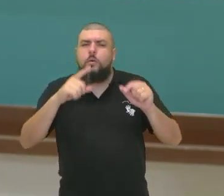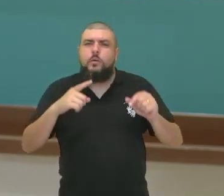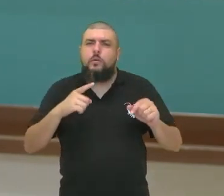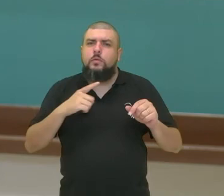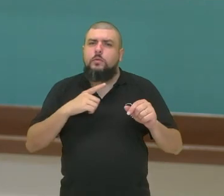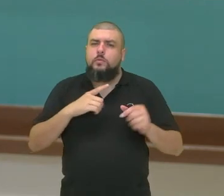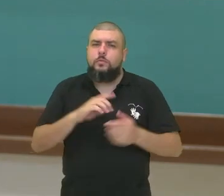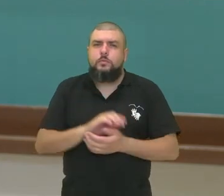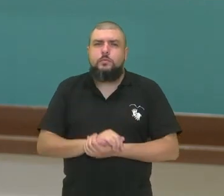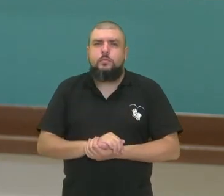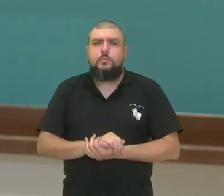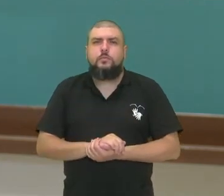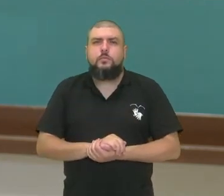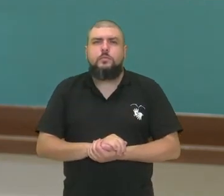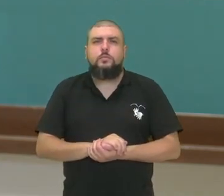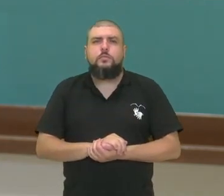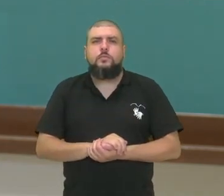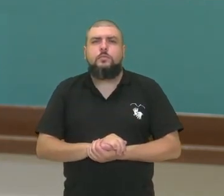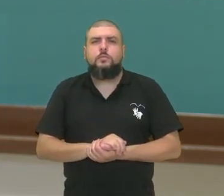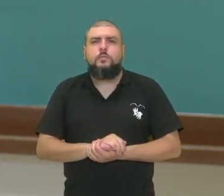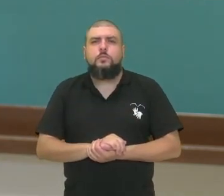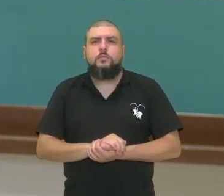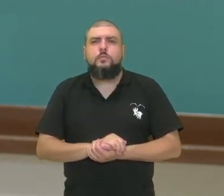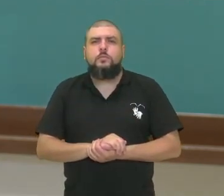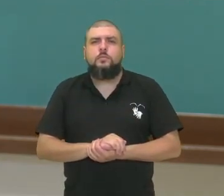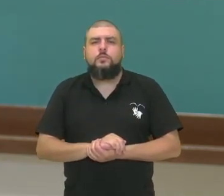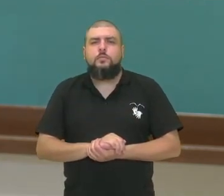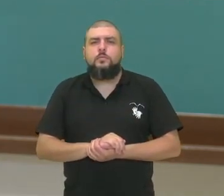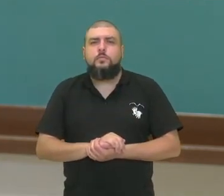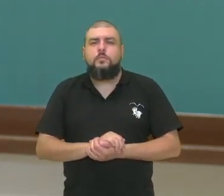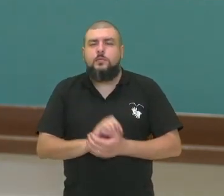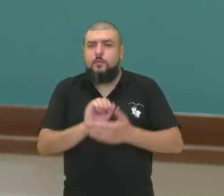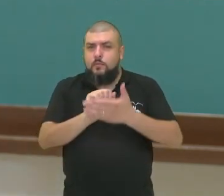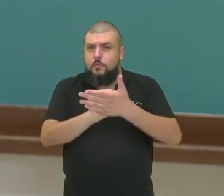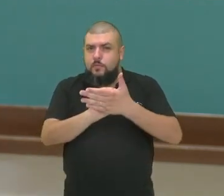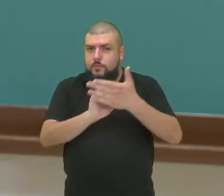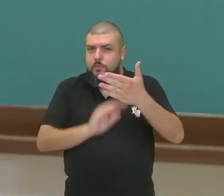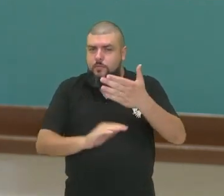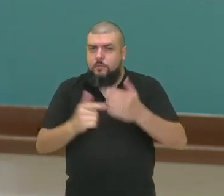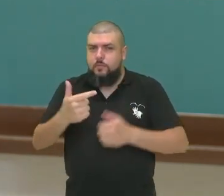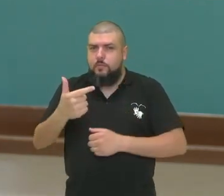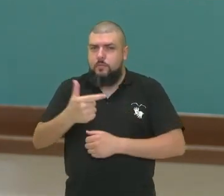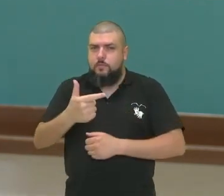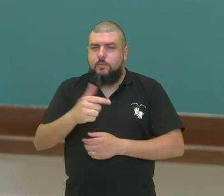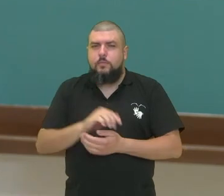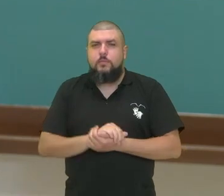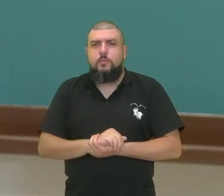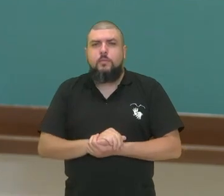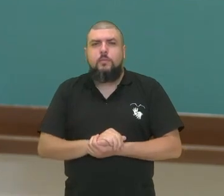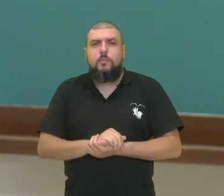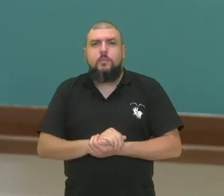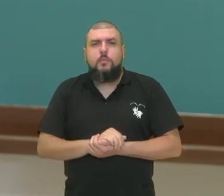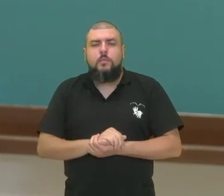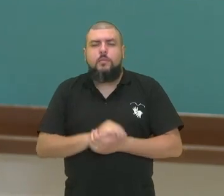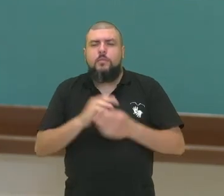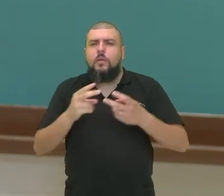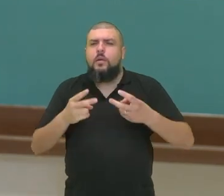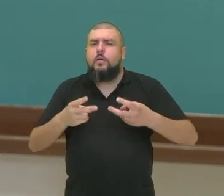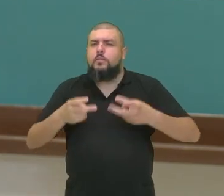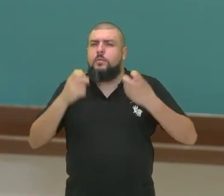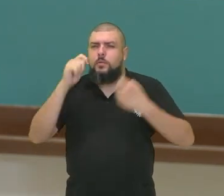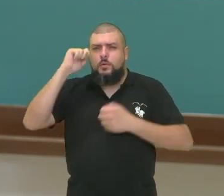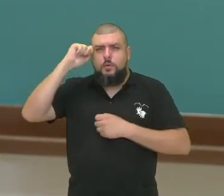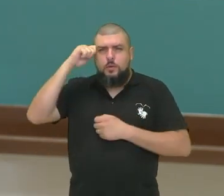Vermelho. Muito bem. Vamos então para a nossa segunda atividade. Analisando o relevo então da África, conforme a gente